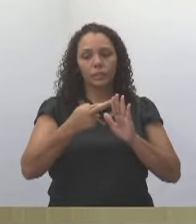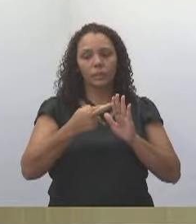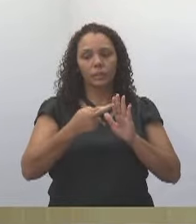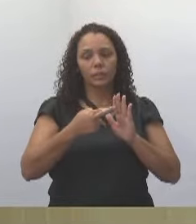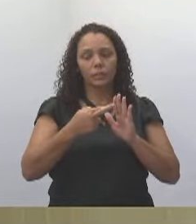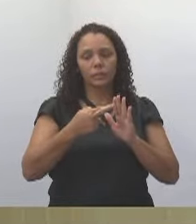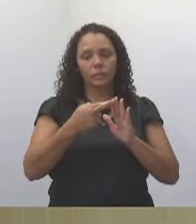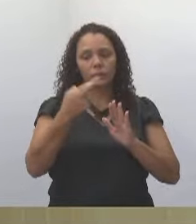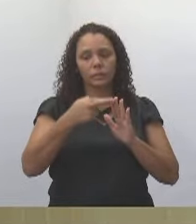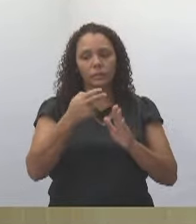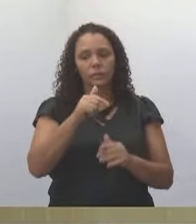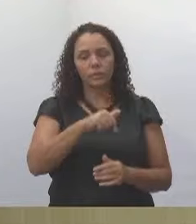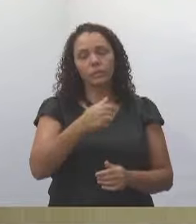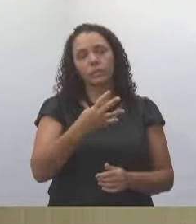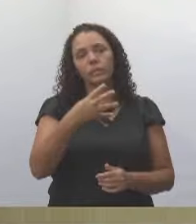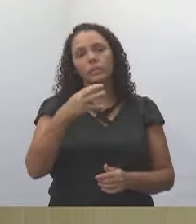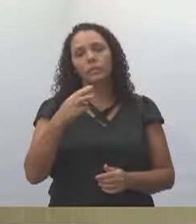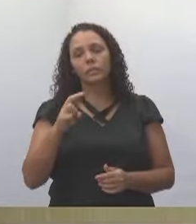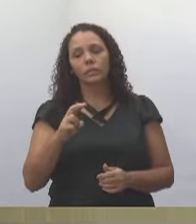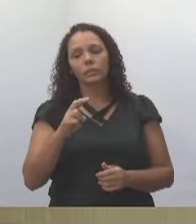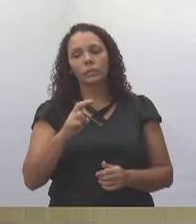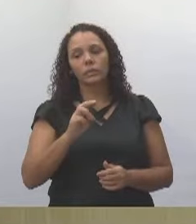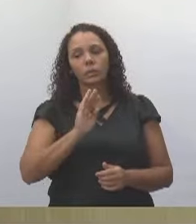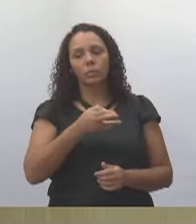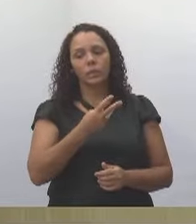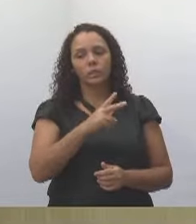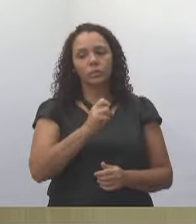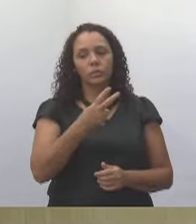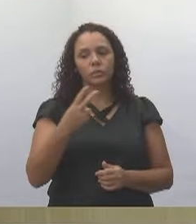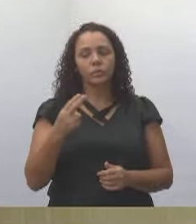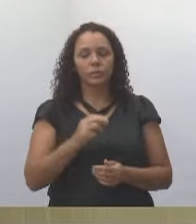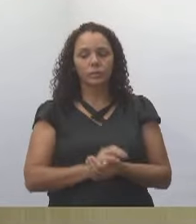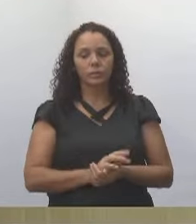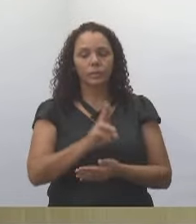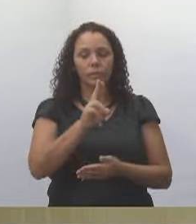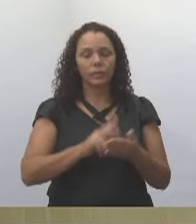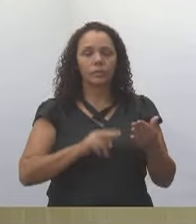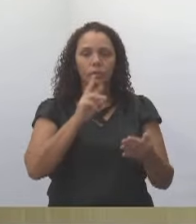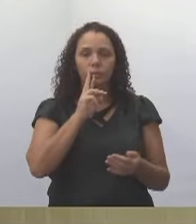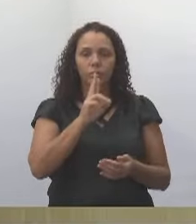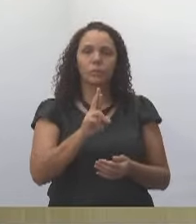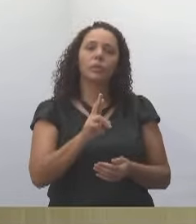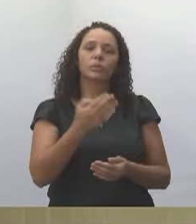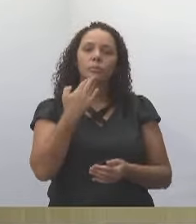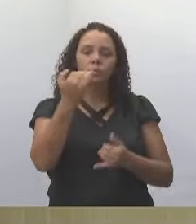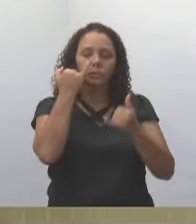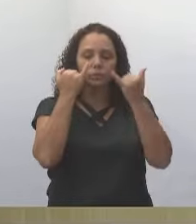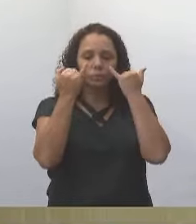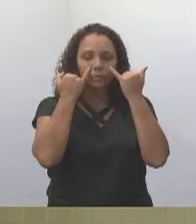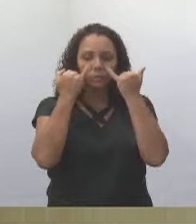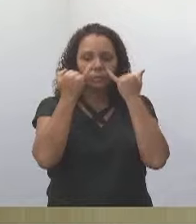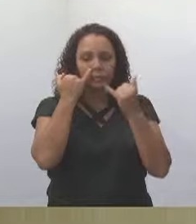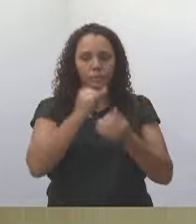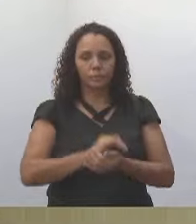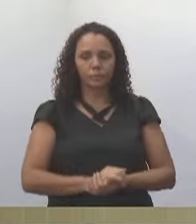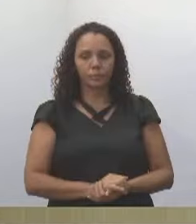75/2022 regimento interno da Câmara Municipal de Jacarei referente à leitura de respostas de pedido de informações